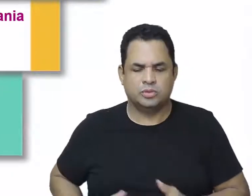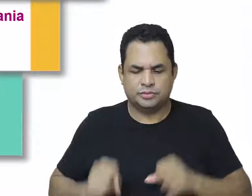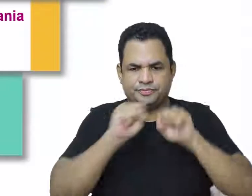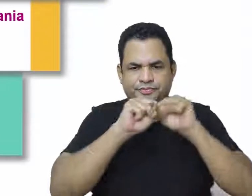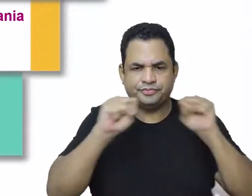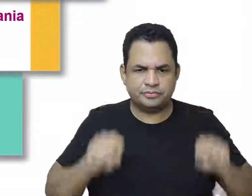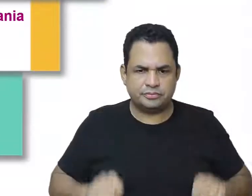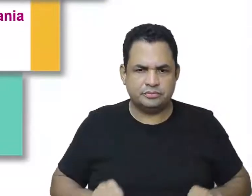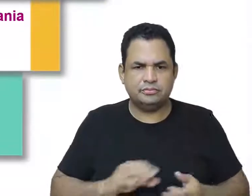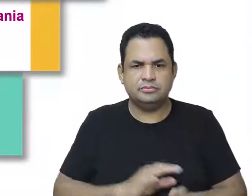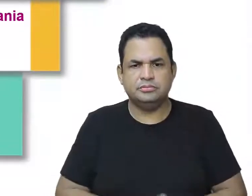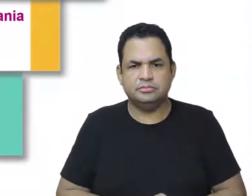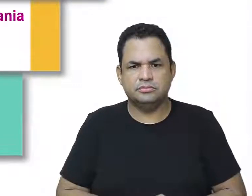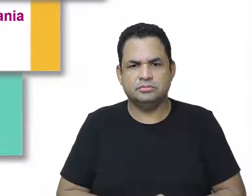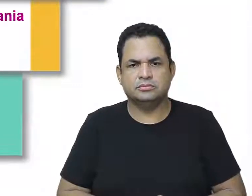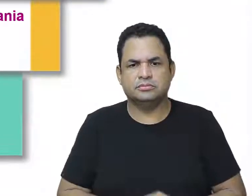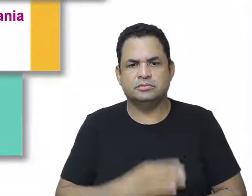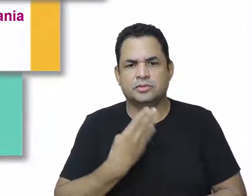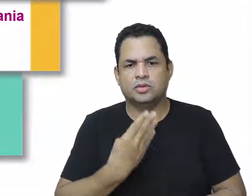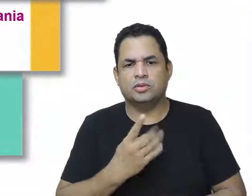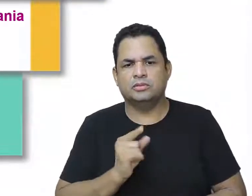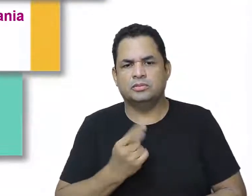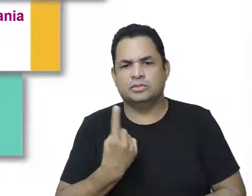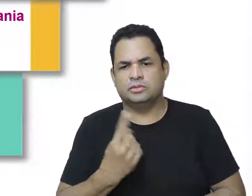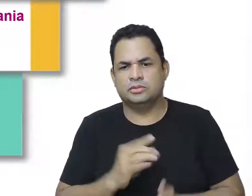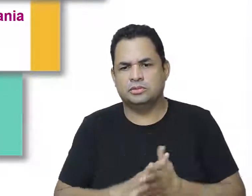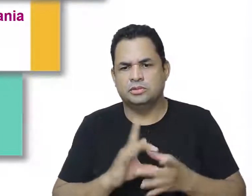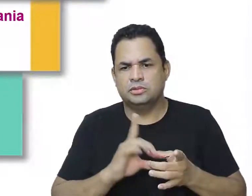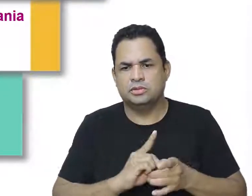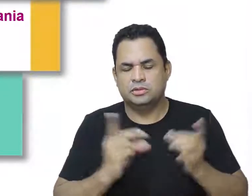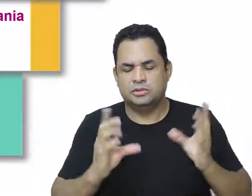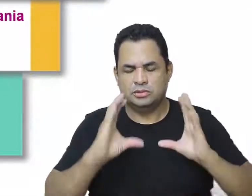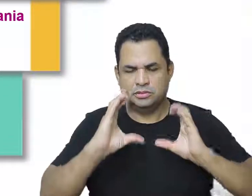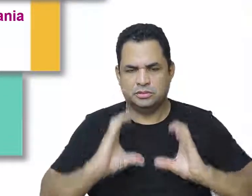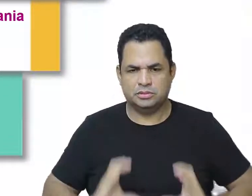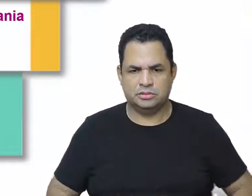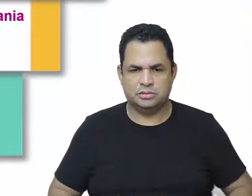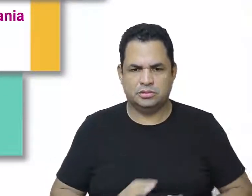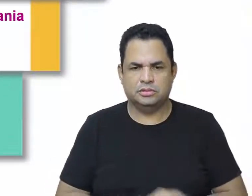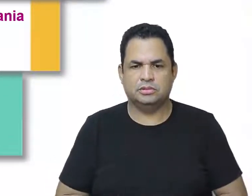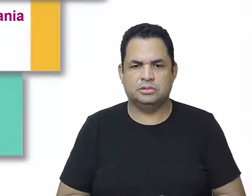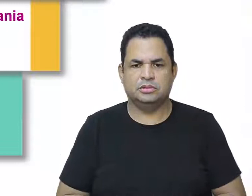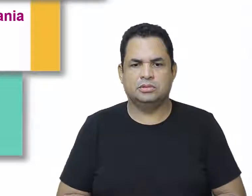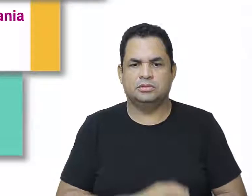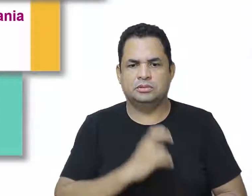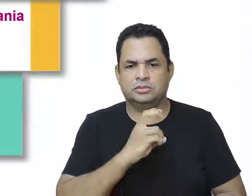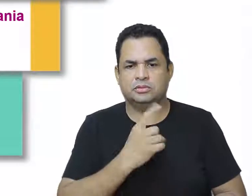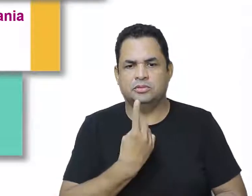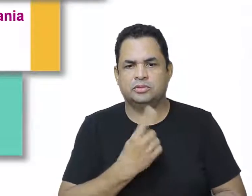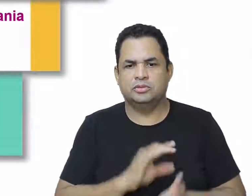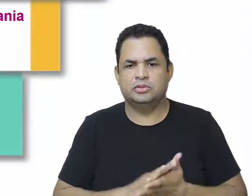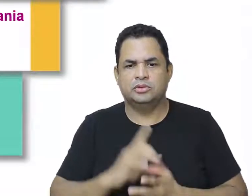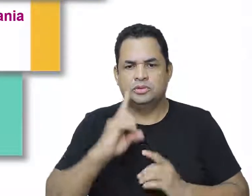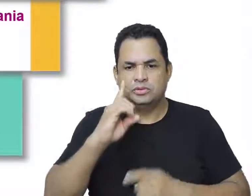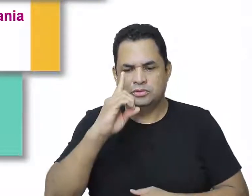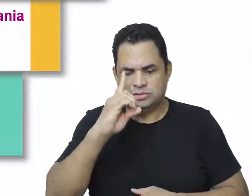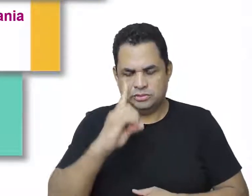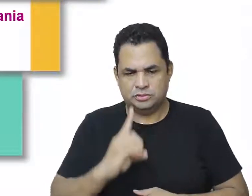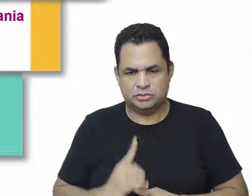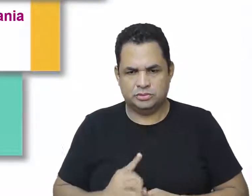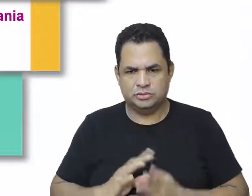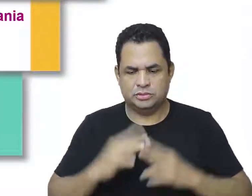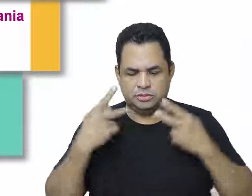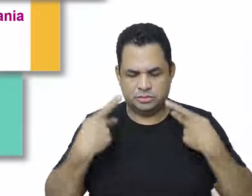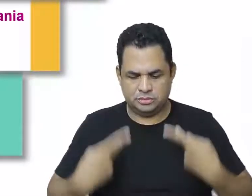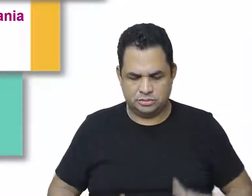de governo. Aula 4.1, Democracia e cidadania. Aula 5.1,